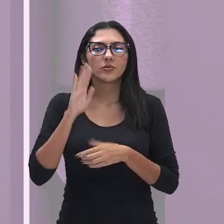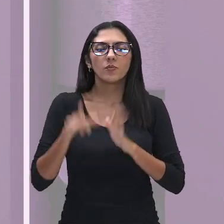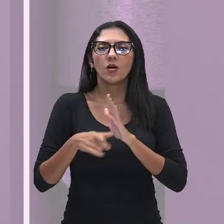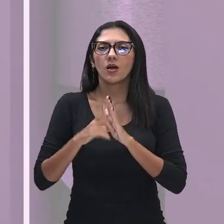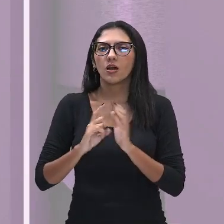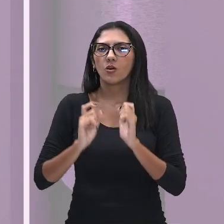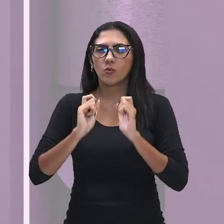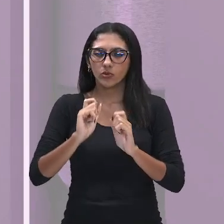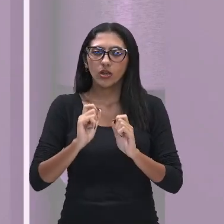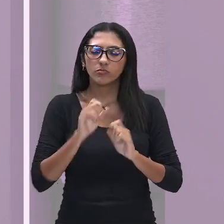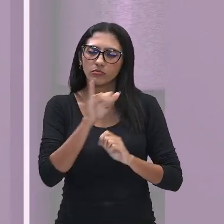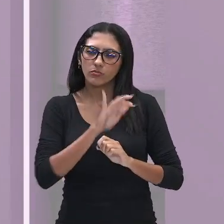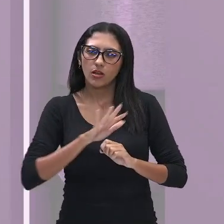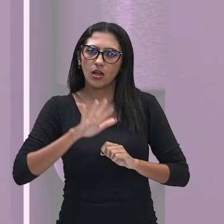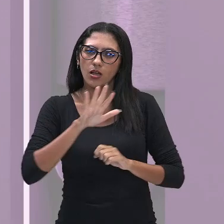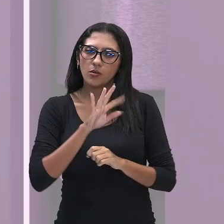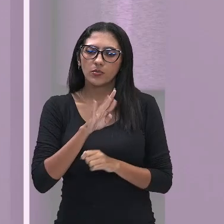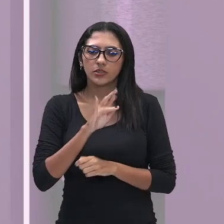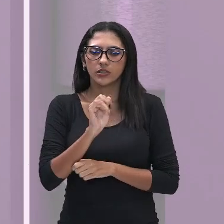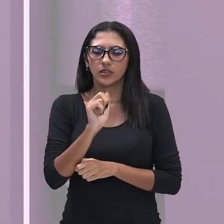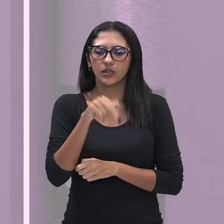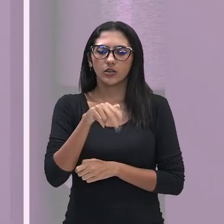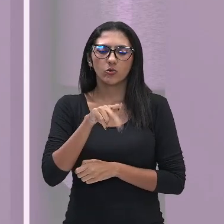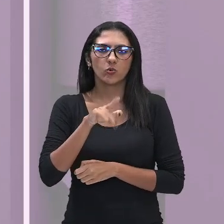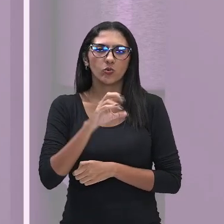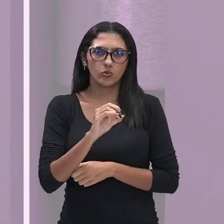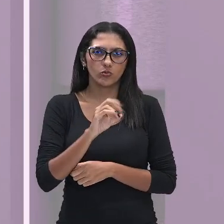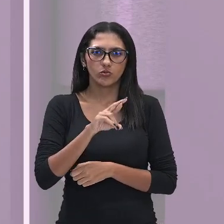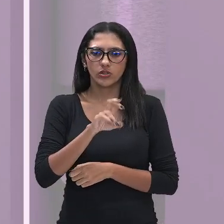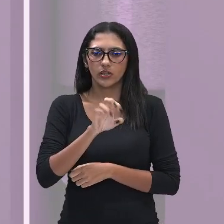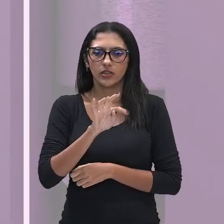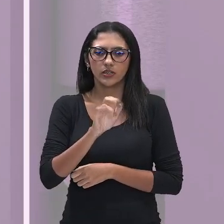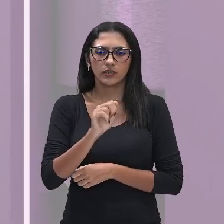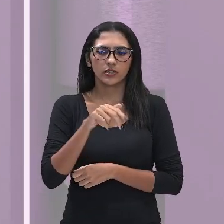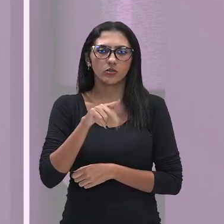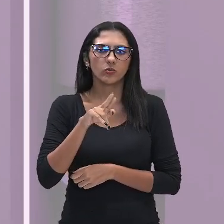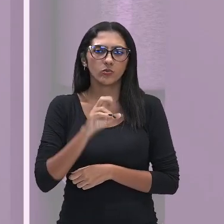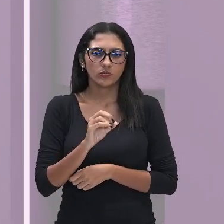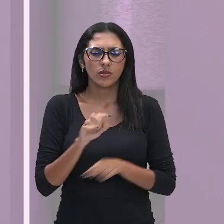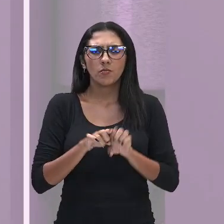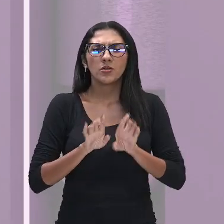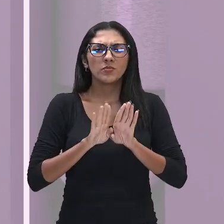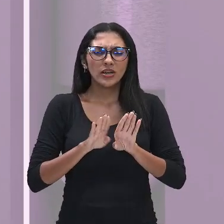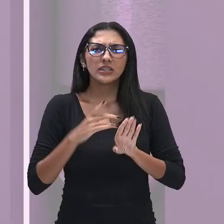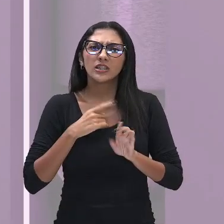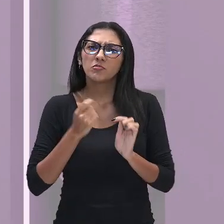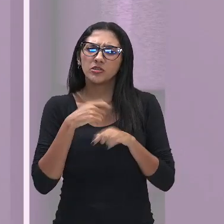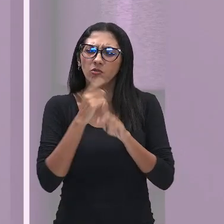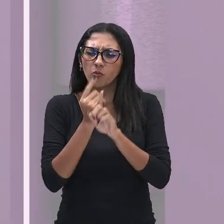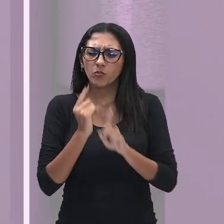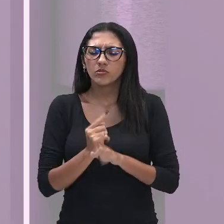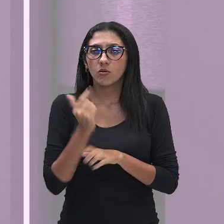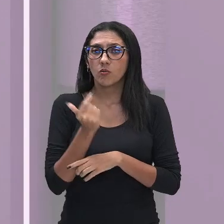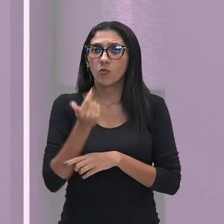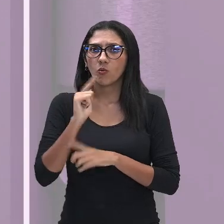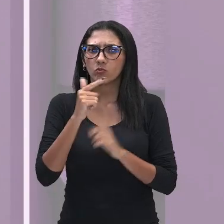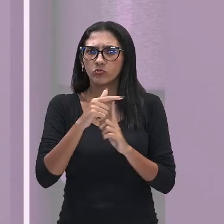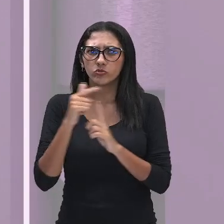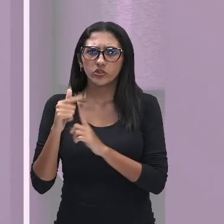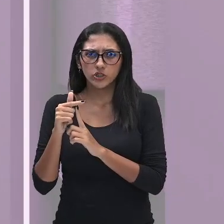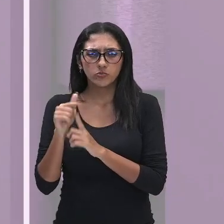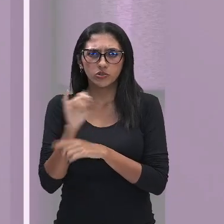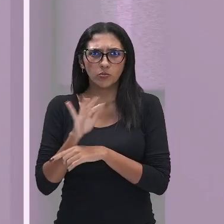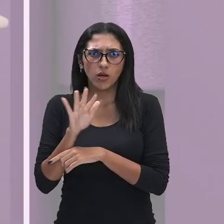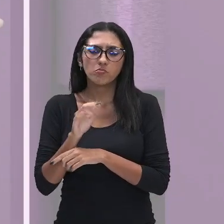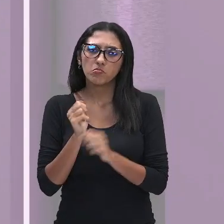Mas, professor, a gente só pode encontrar o cone? Tem como a gente encontrar outras figuras? Com toda certeza tem,